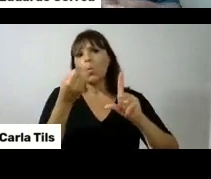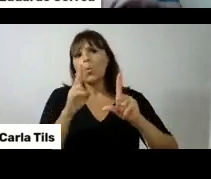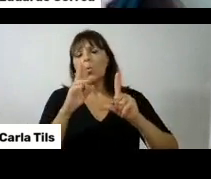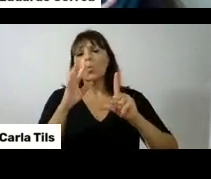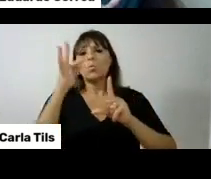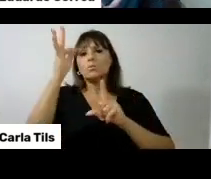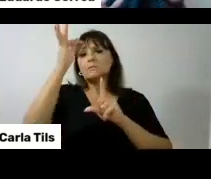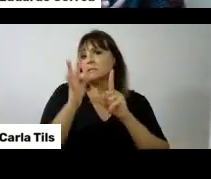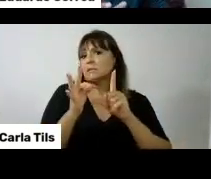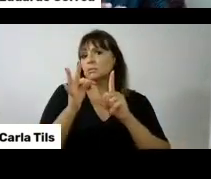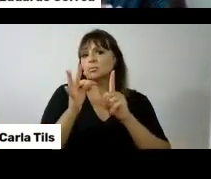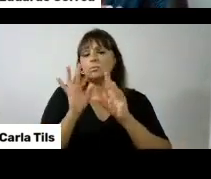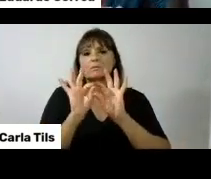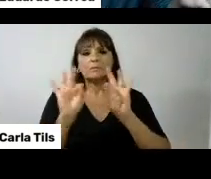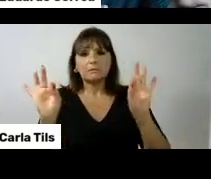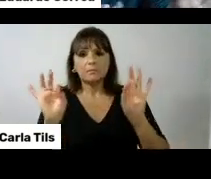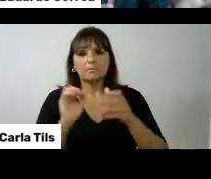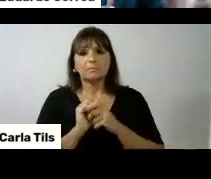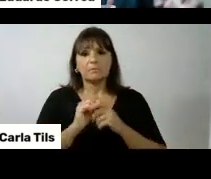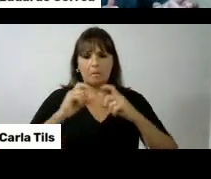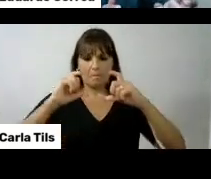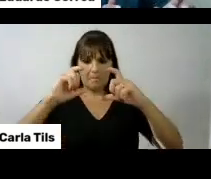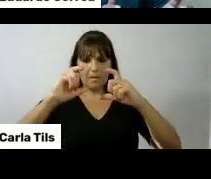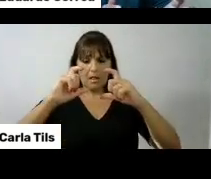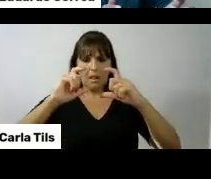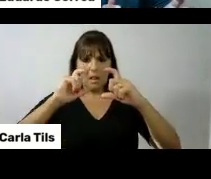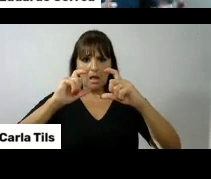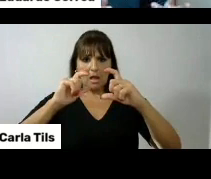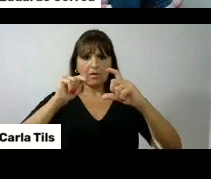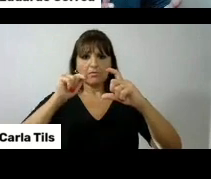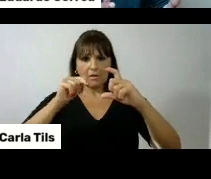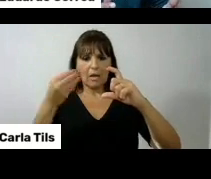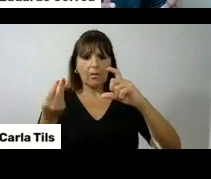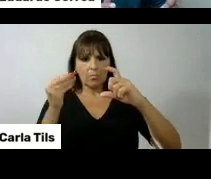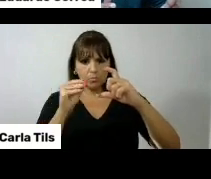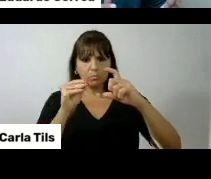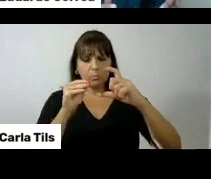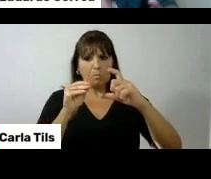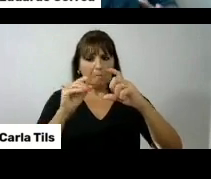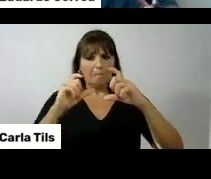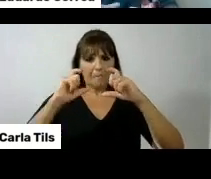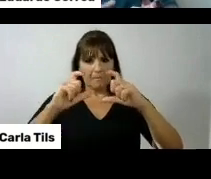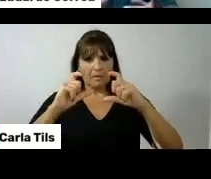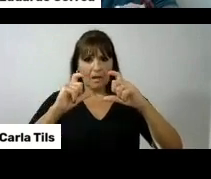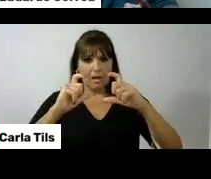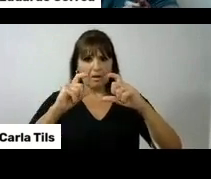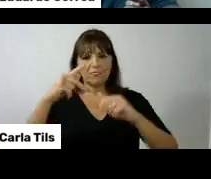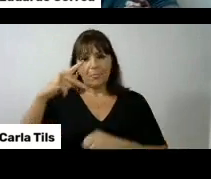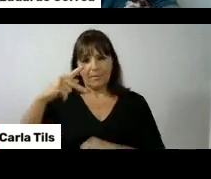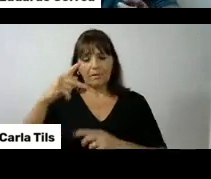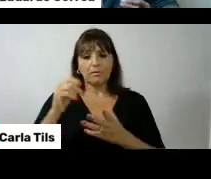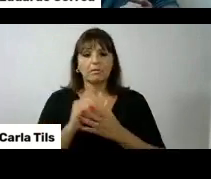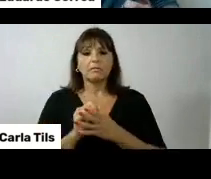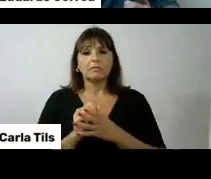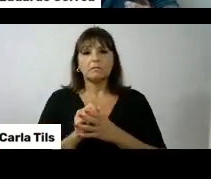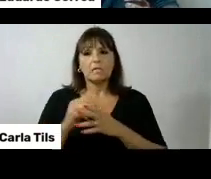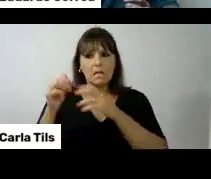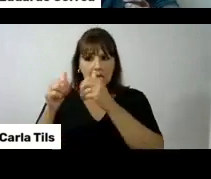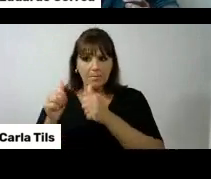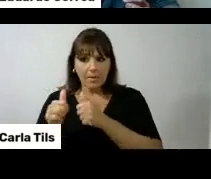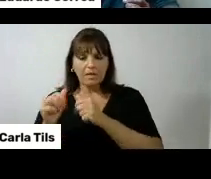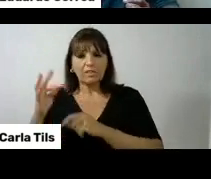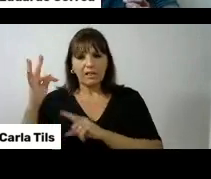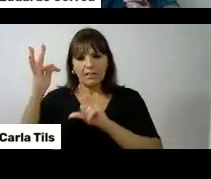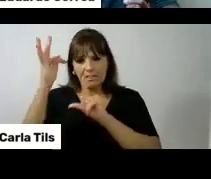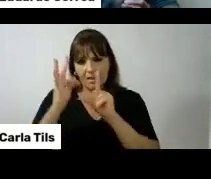O meu parágrafo está estruturado como parágrafo? Ou não? A minha imagem ela tem um texto alternativo, ou seja, o usuário